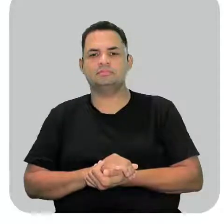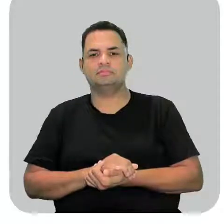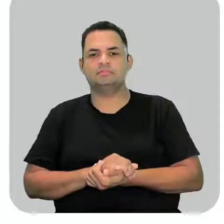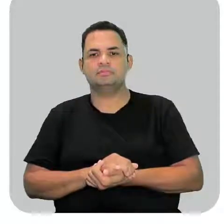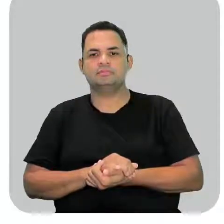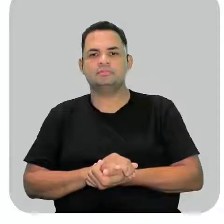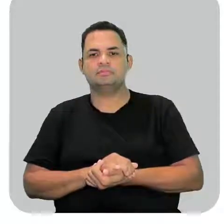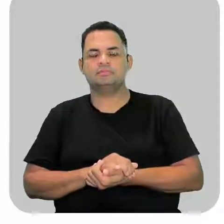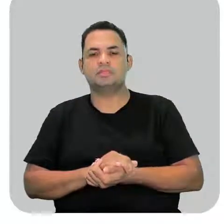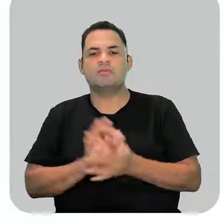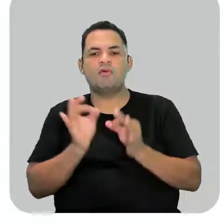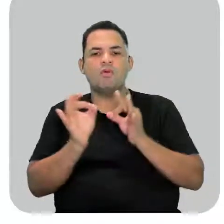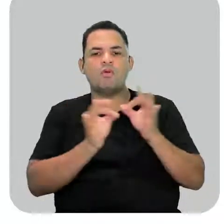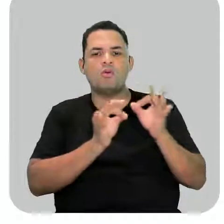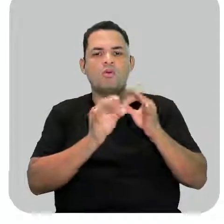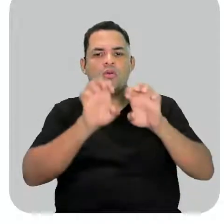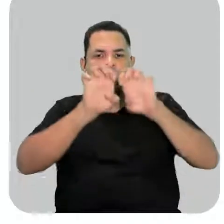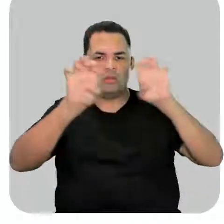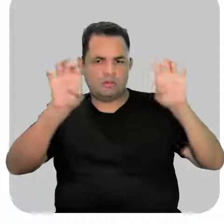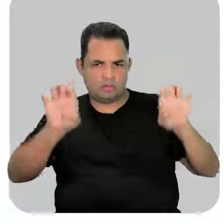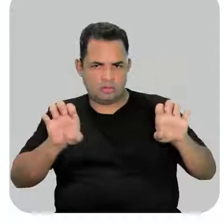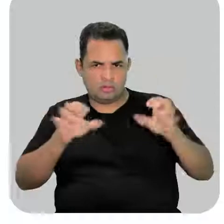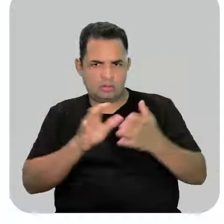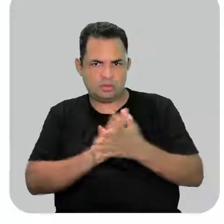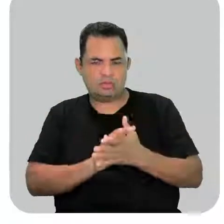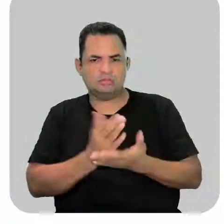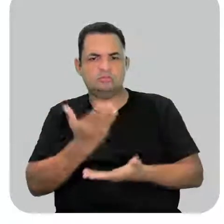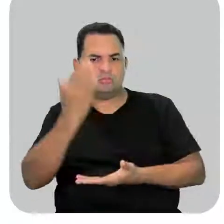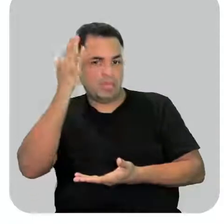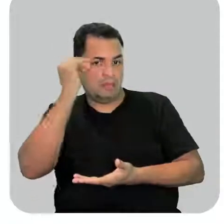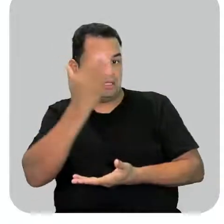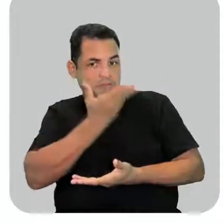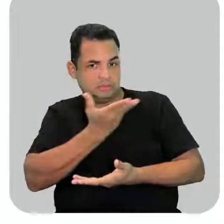E aí eu vou montar a minha estrutura tendo isso em mente.